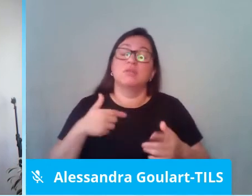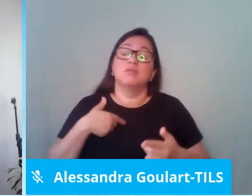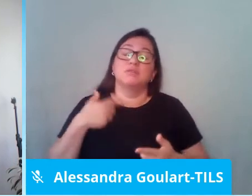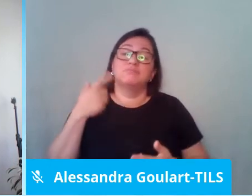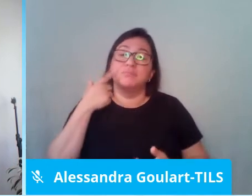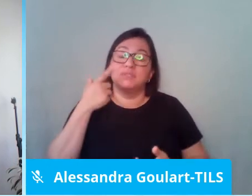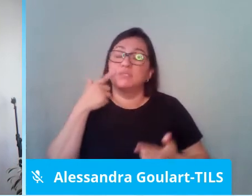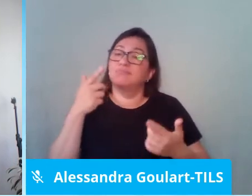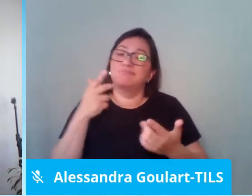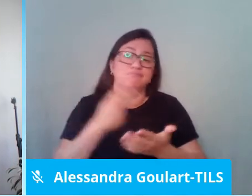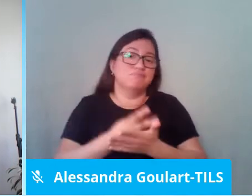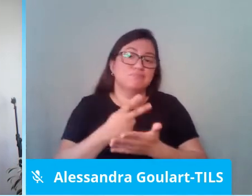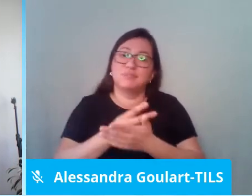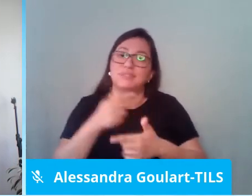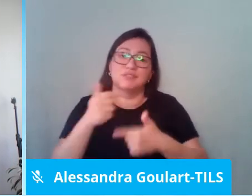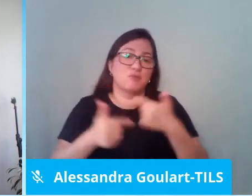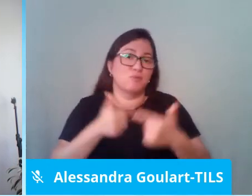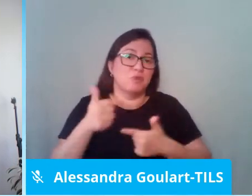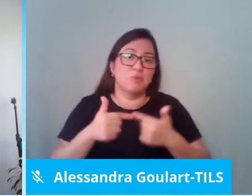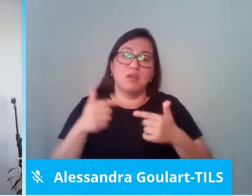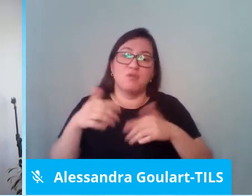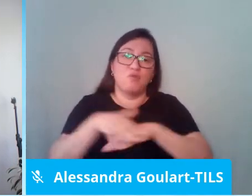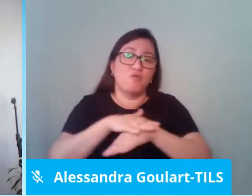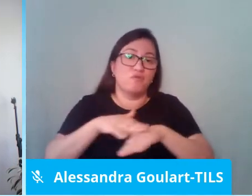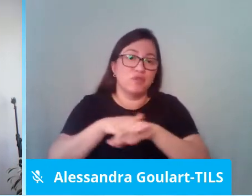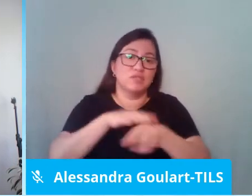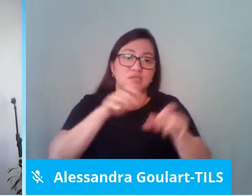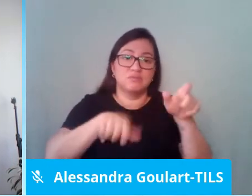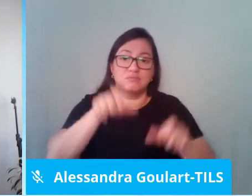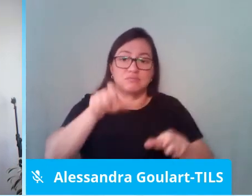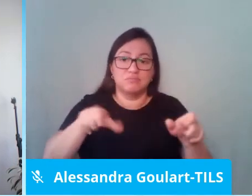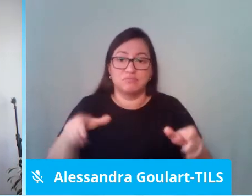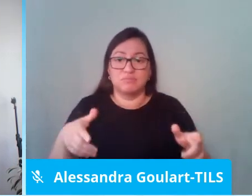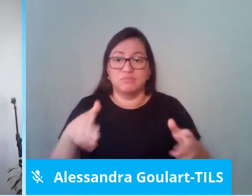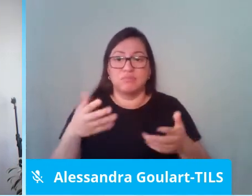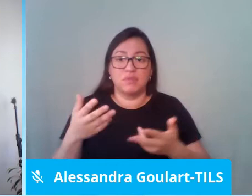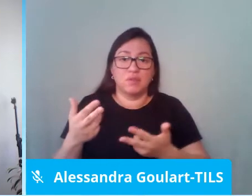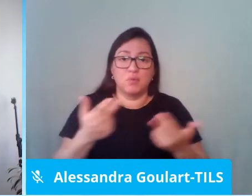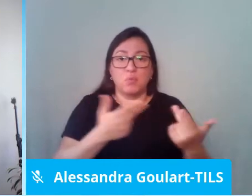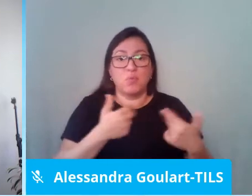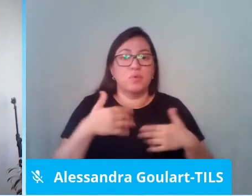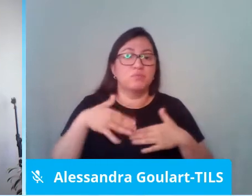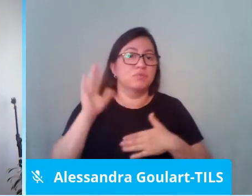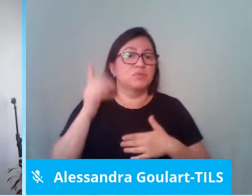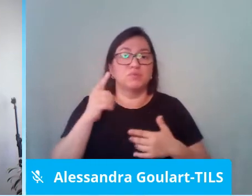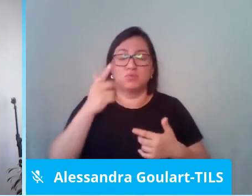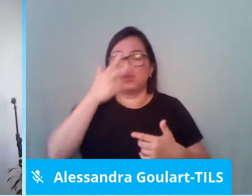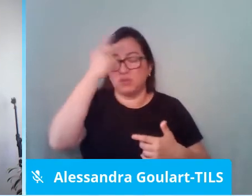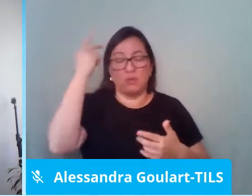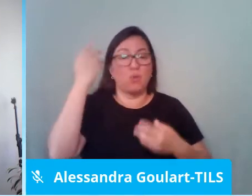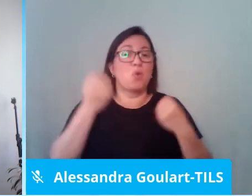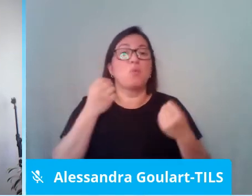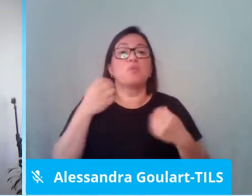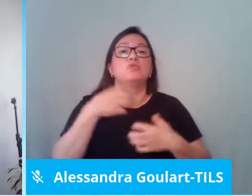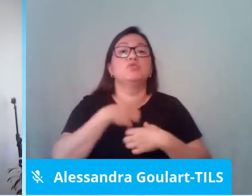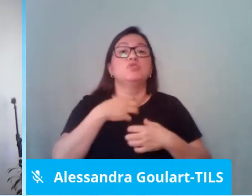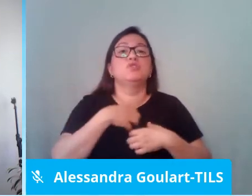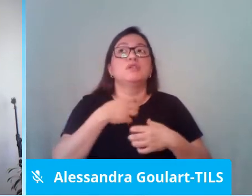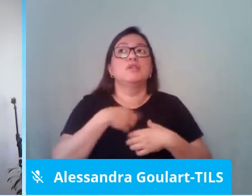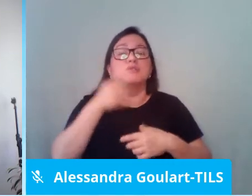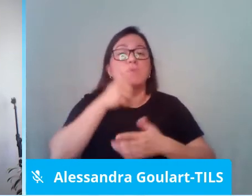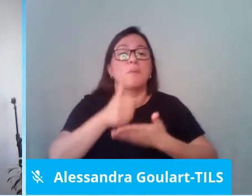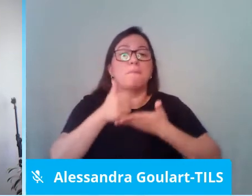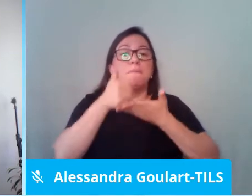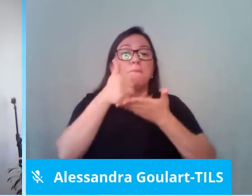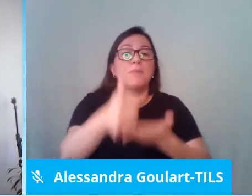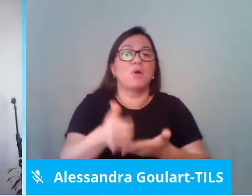dizer, muitas vezes, a gente as pessoas não sabem quais são os métodos que elas têm de